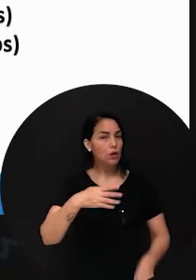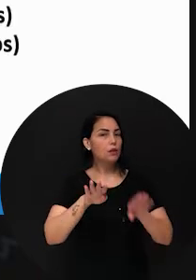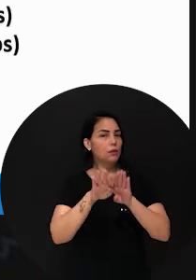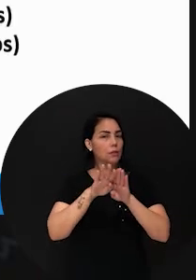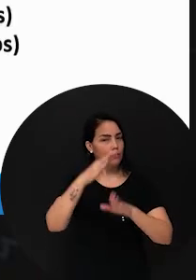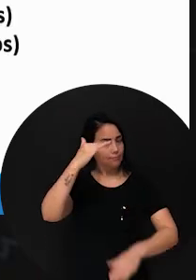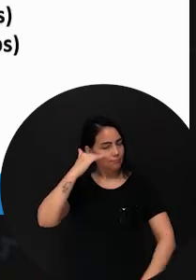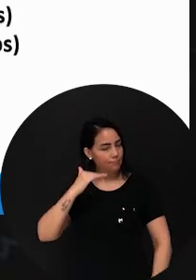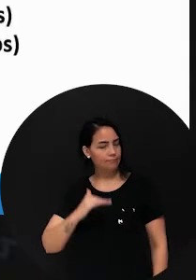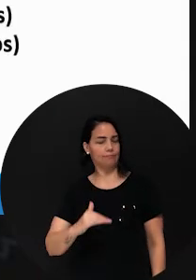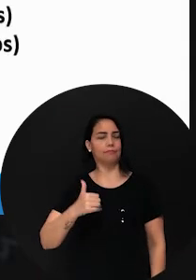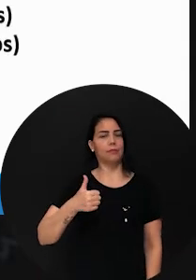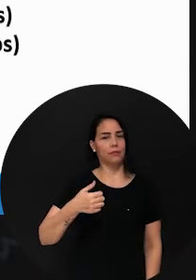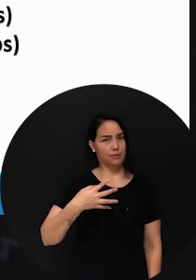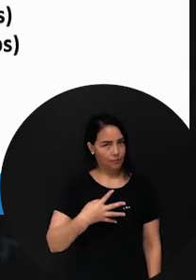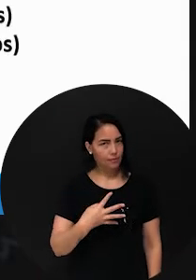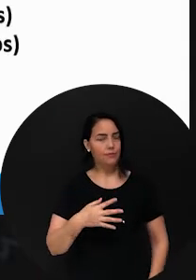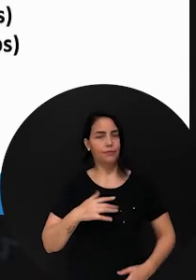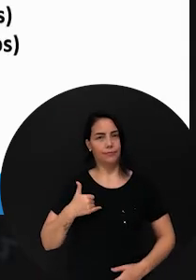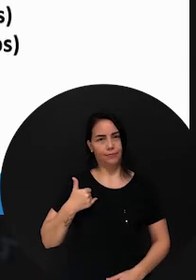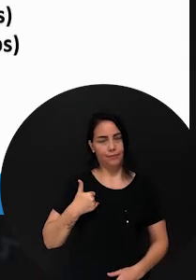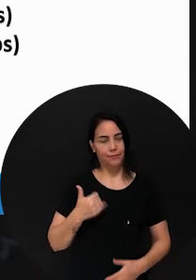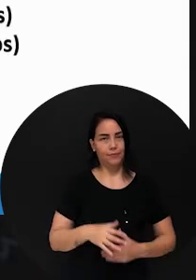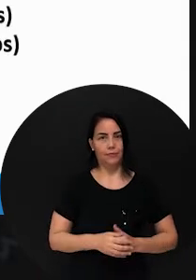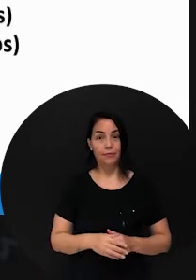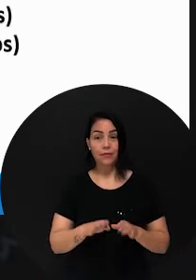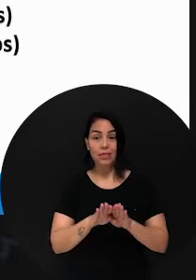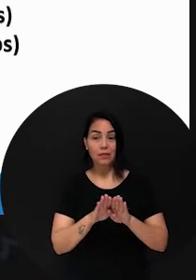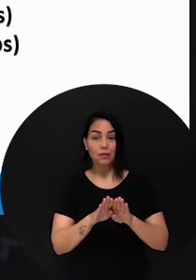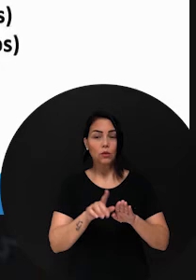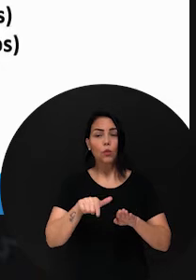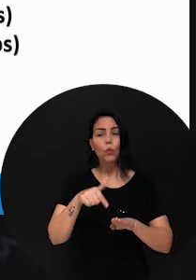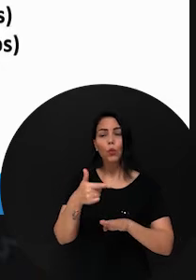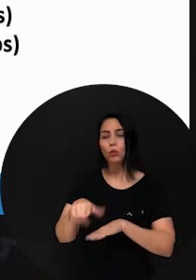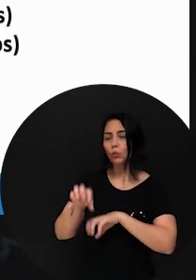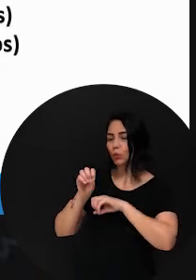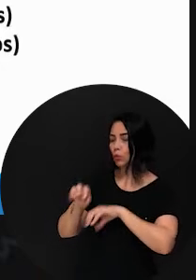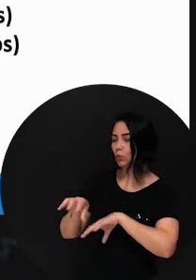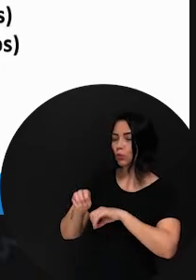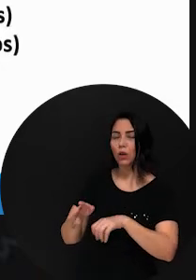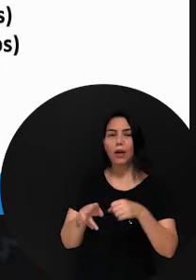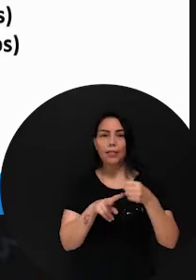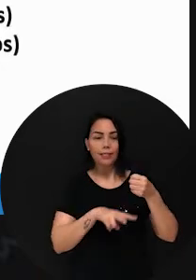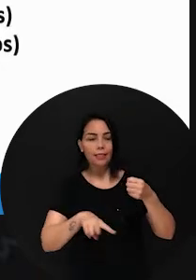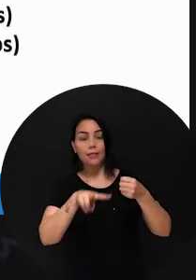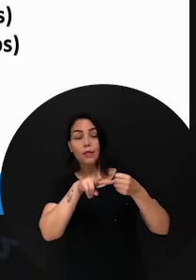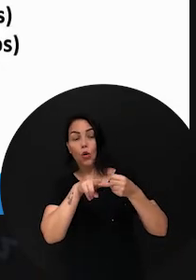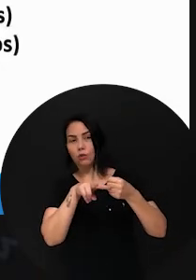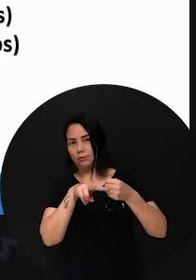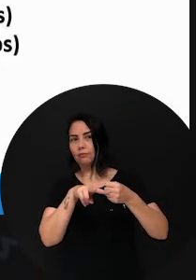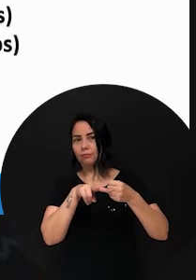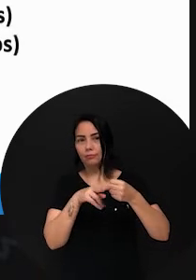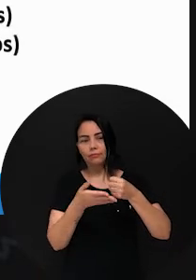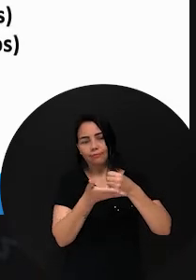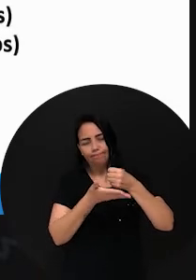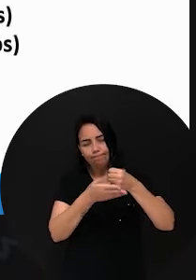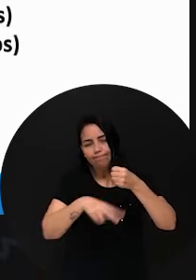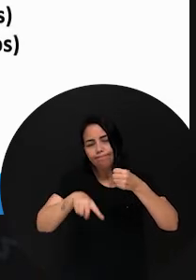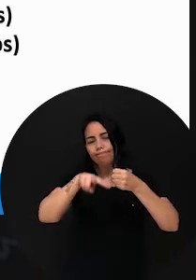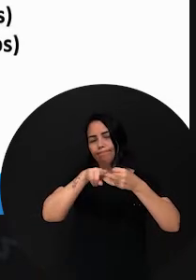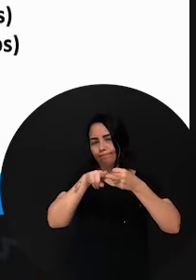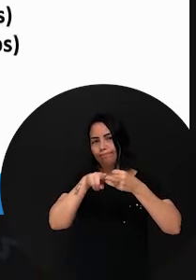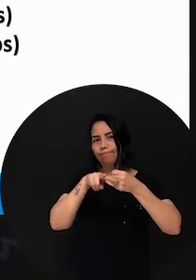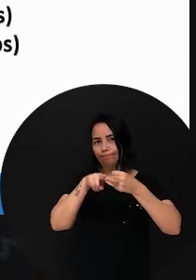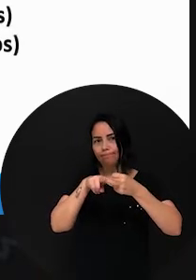Depois nós temos educação nível 2. Então, a gente faz essa divisão, né? Então, o aluno que vai começar do zero, nunca fez aula de nada, vai entrar no nível